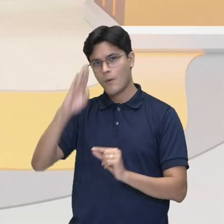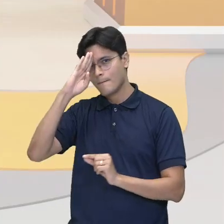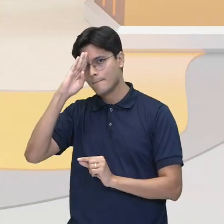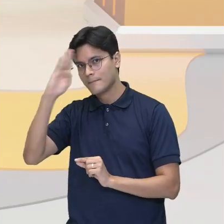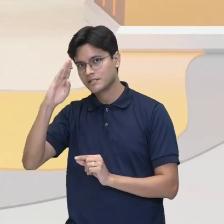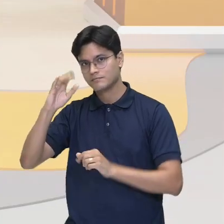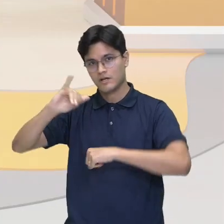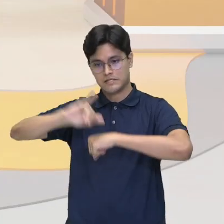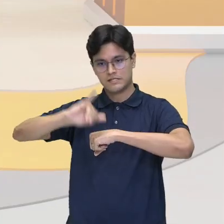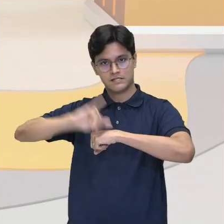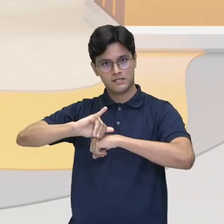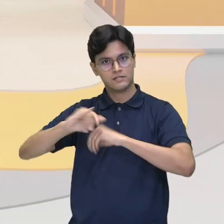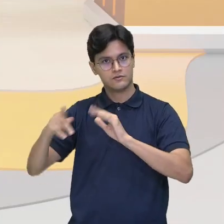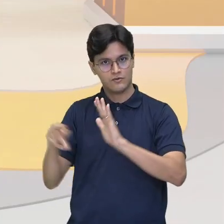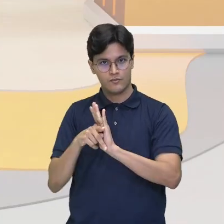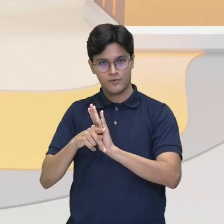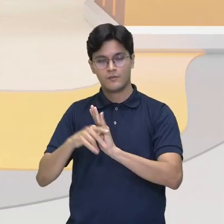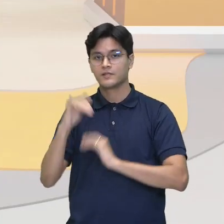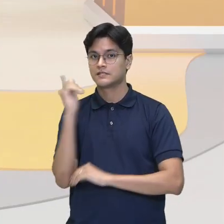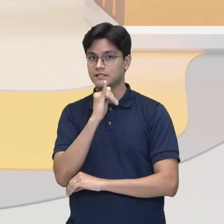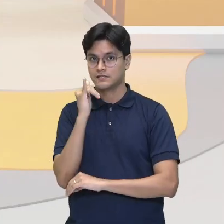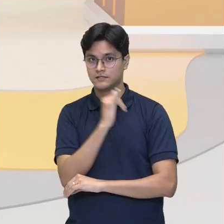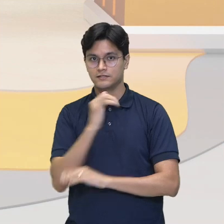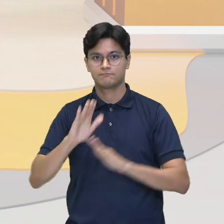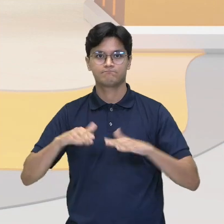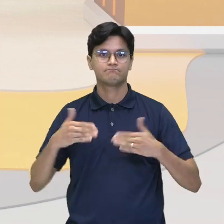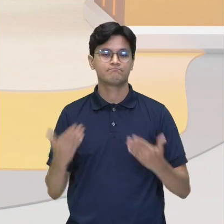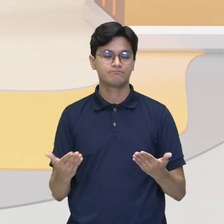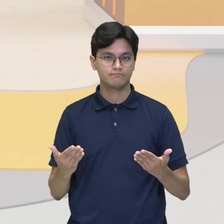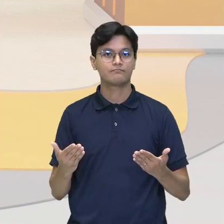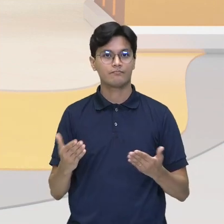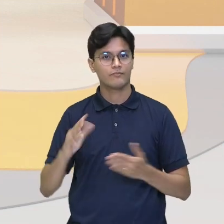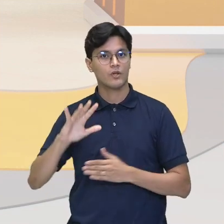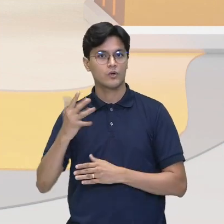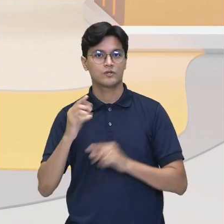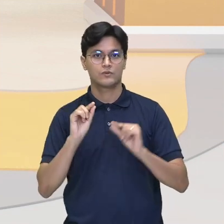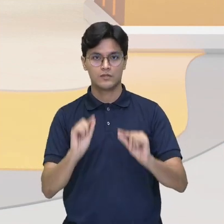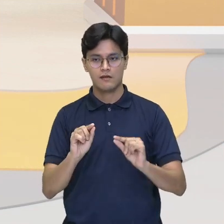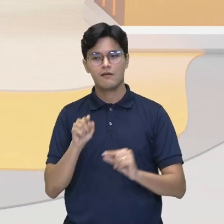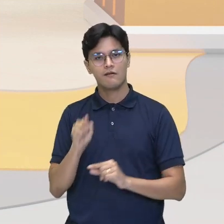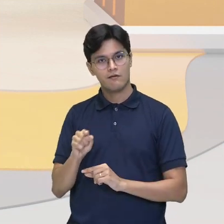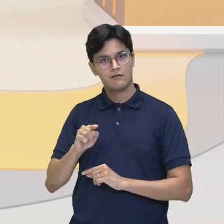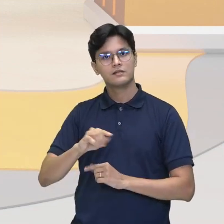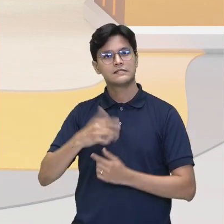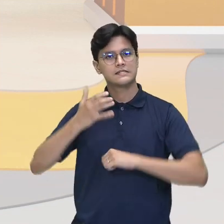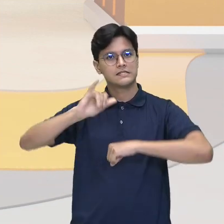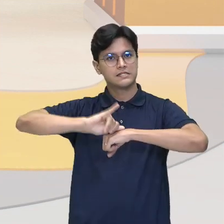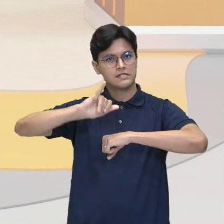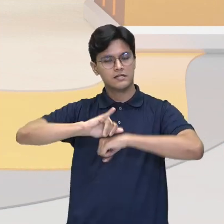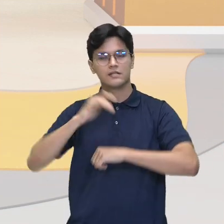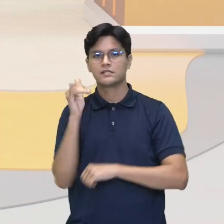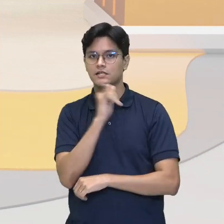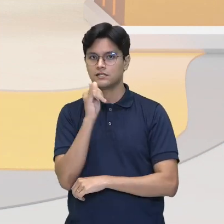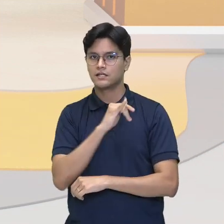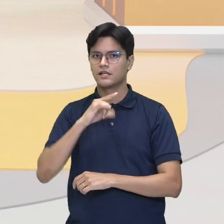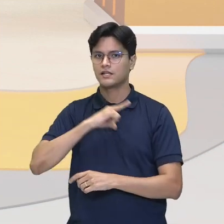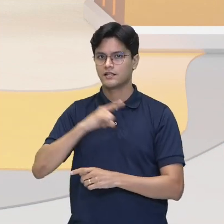cidades italianas. Então, eles possuíam ali o controle total desse comércio e